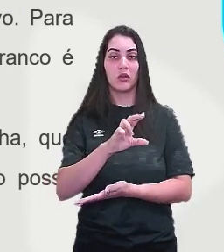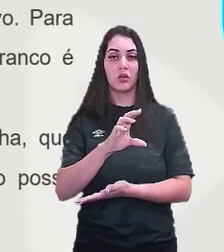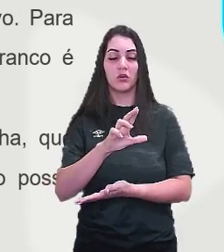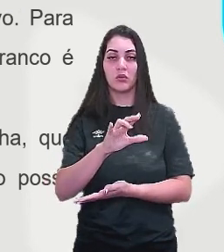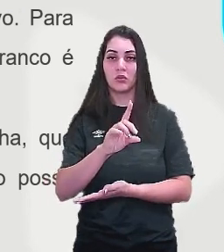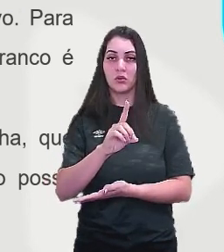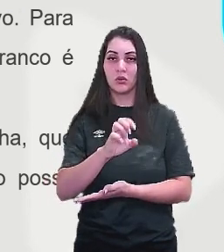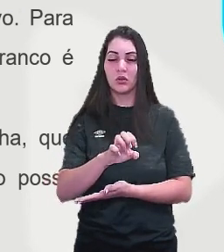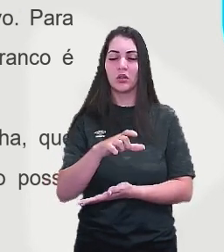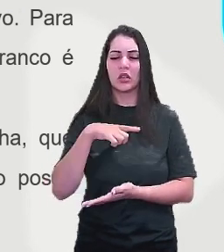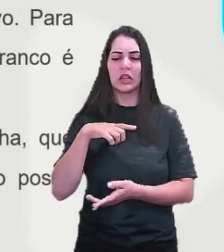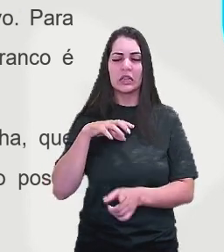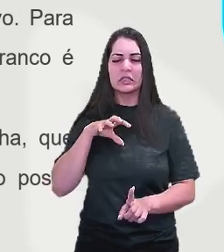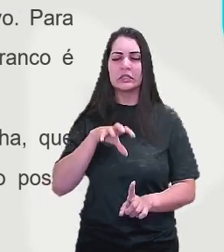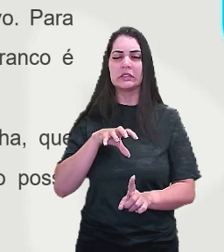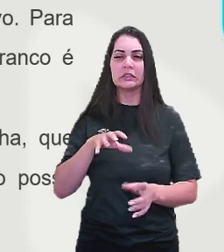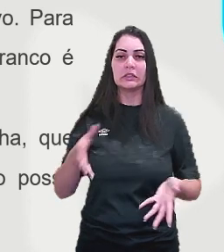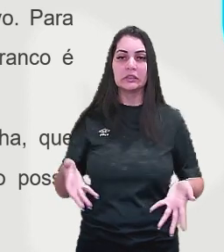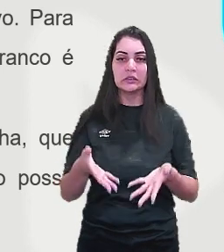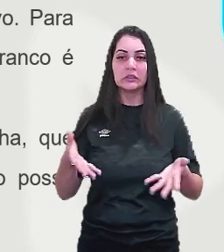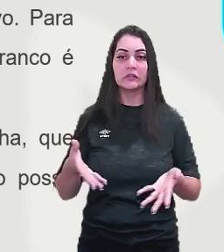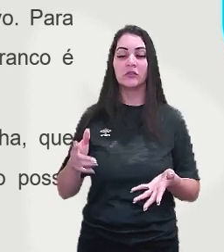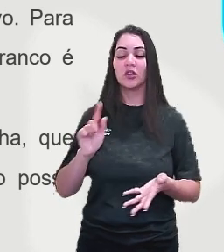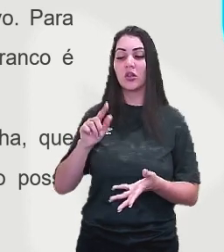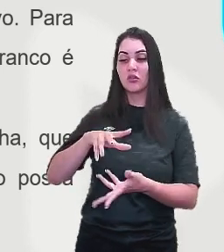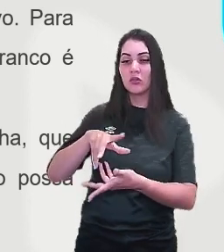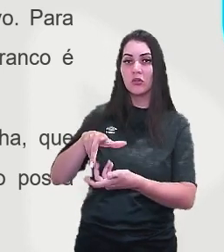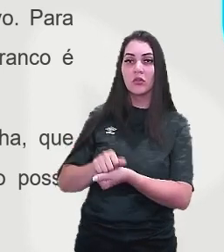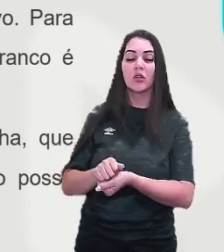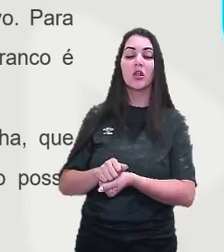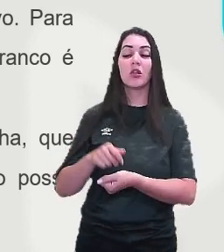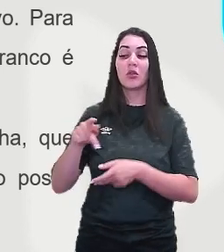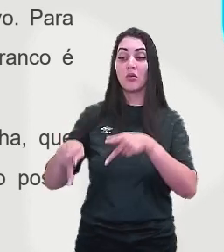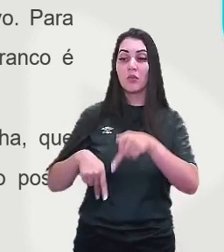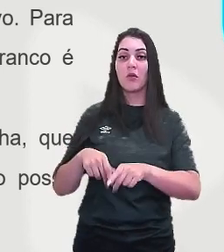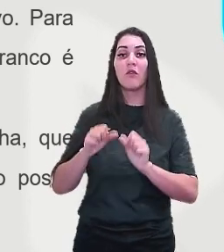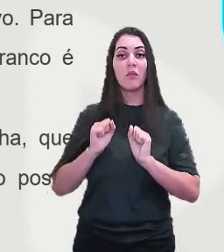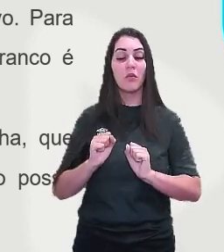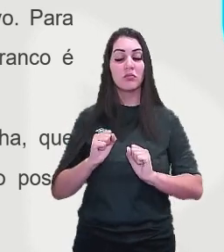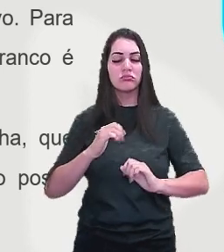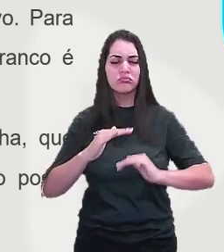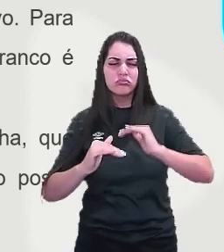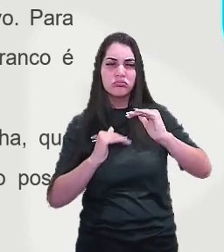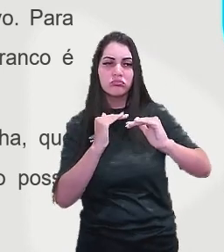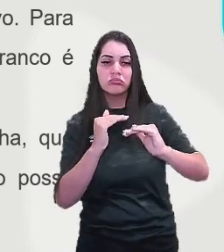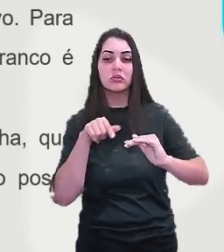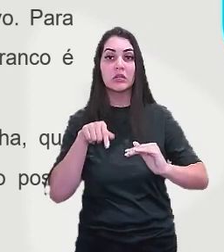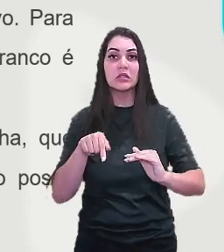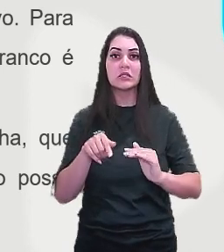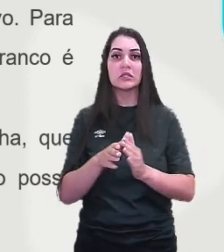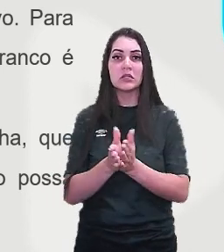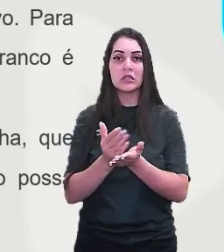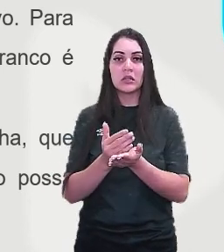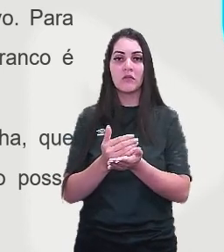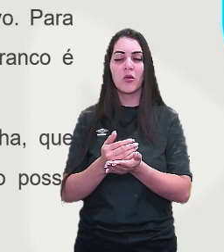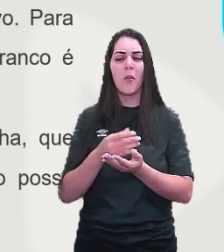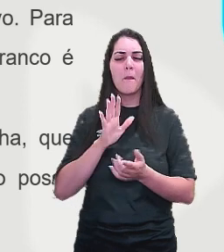ênfase ao meio geográfico para que um povo possa florescer e progredir. Esse livro começa a trazer a mestiçagem de uma